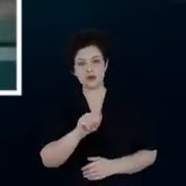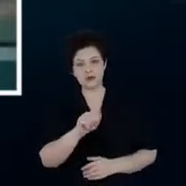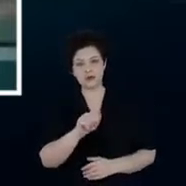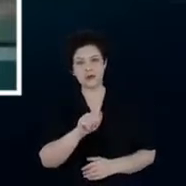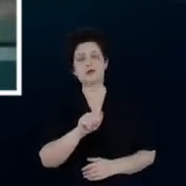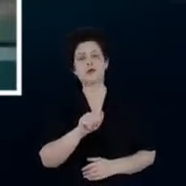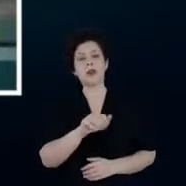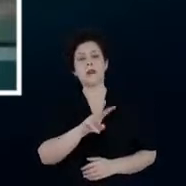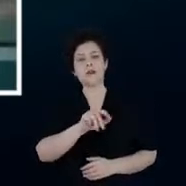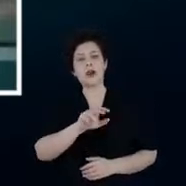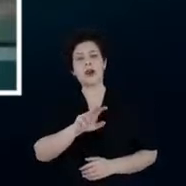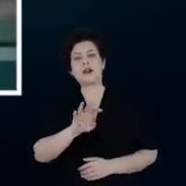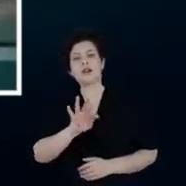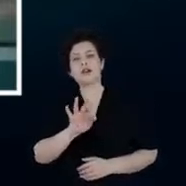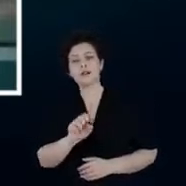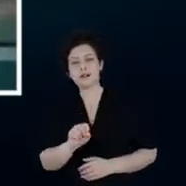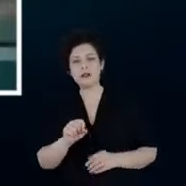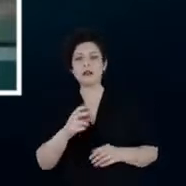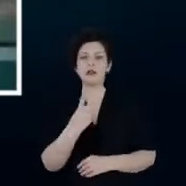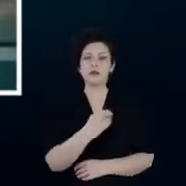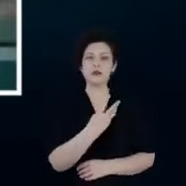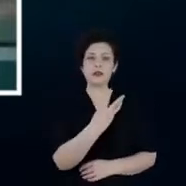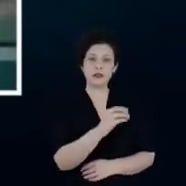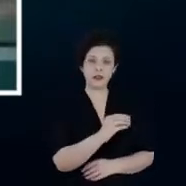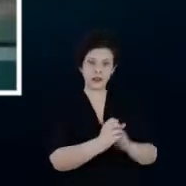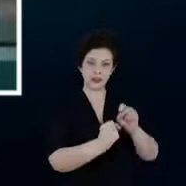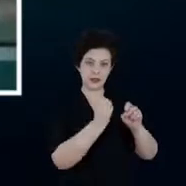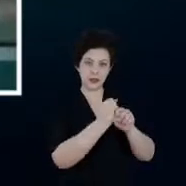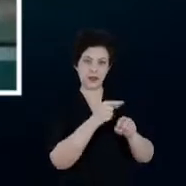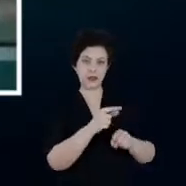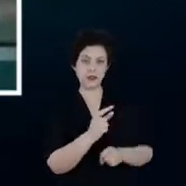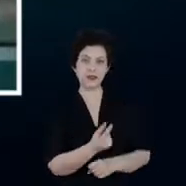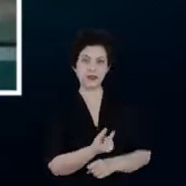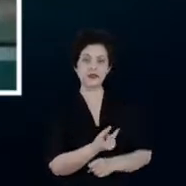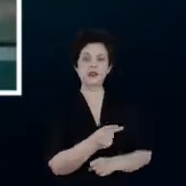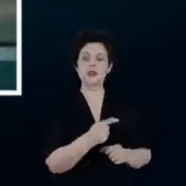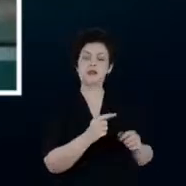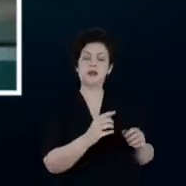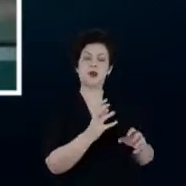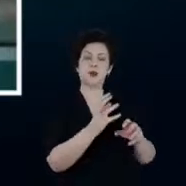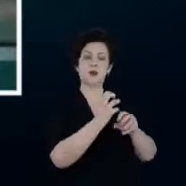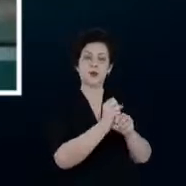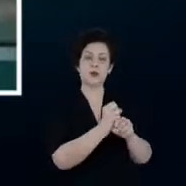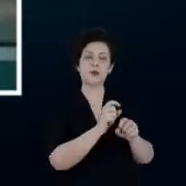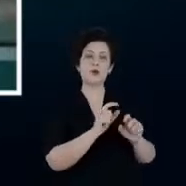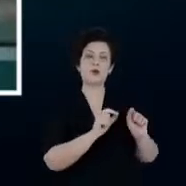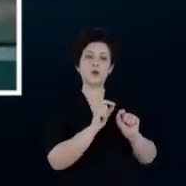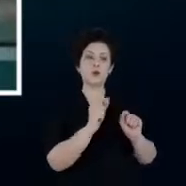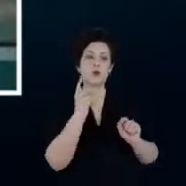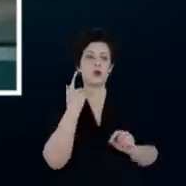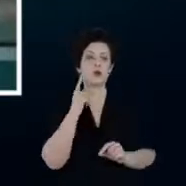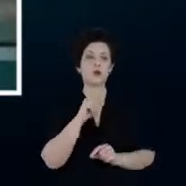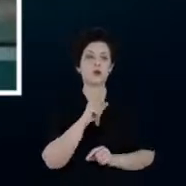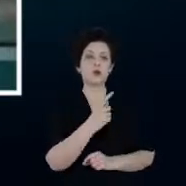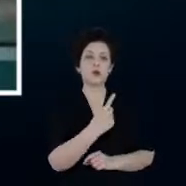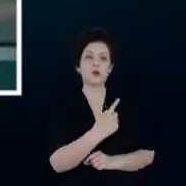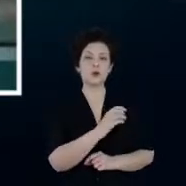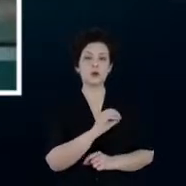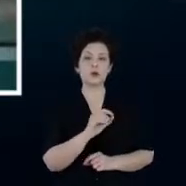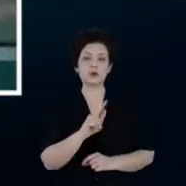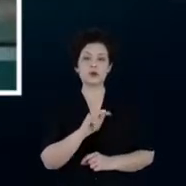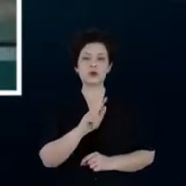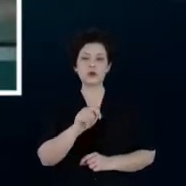50 gigawatts e em 2030 esse valor, essa capacidade instalada vai chegar a 100 gigawatts.